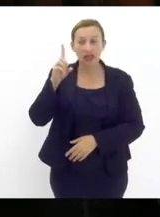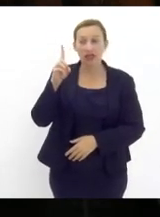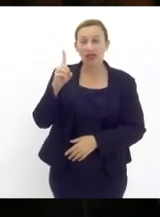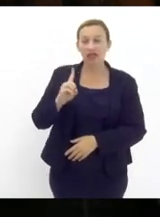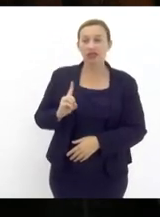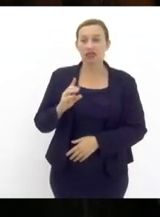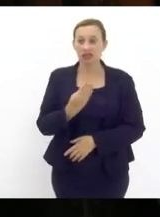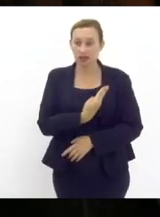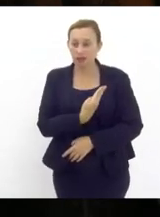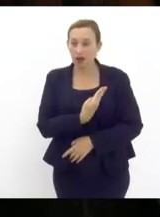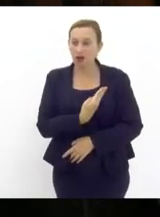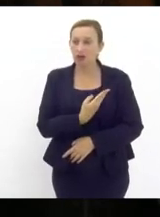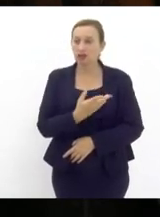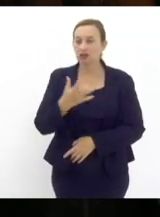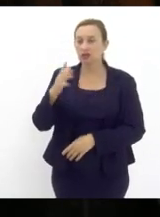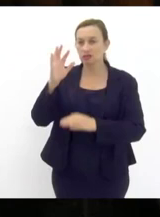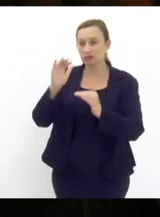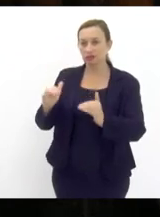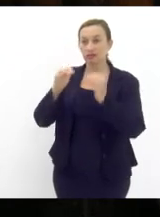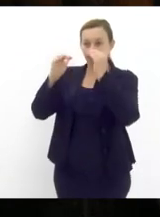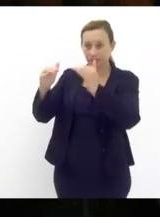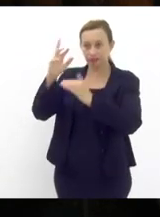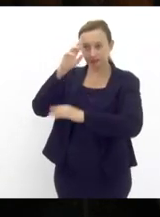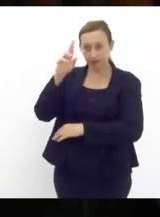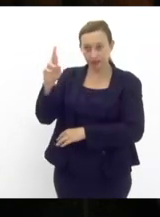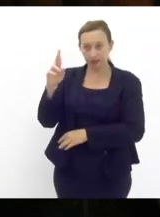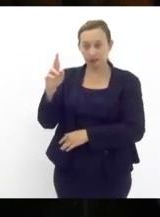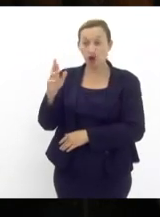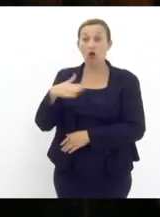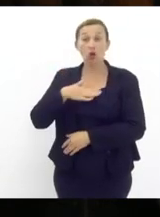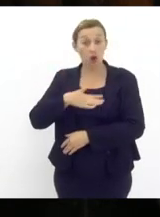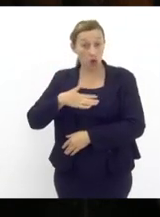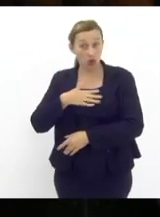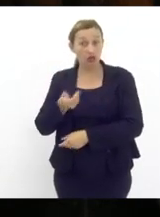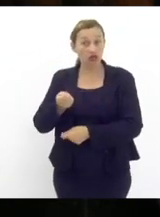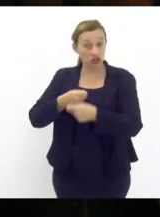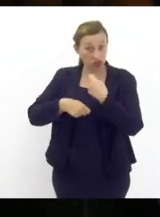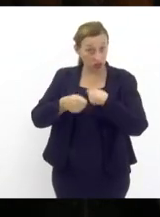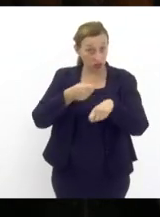Balbi vossa excelência gosta de economia